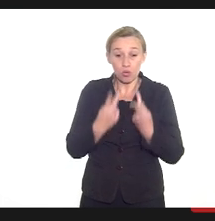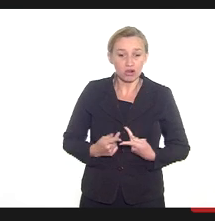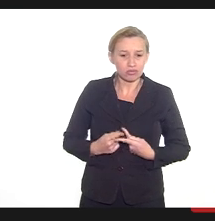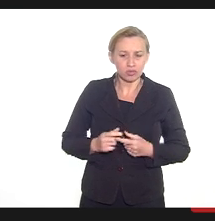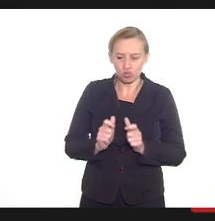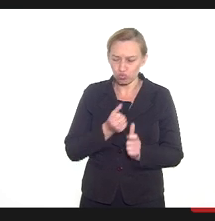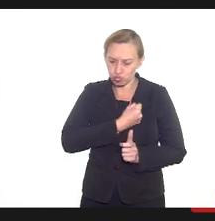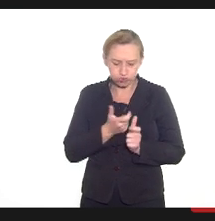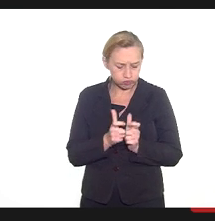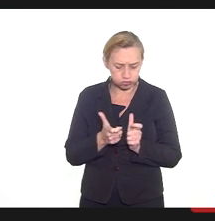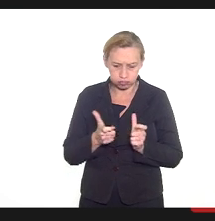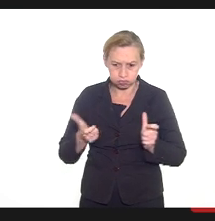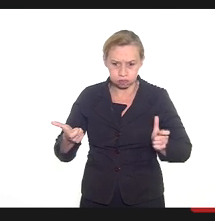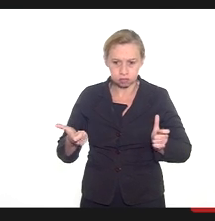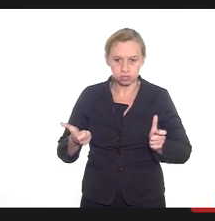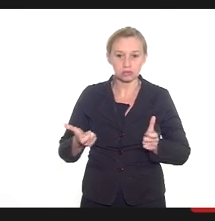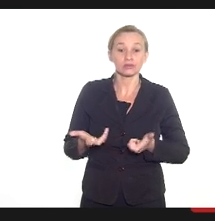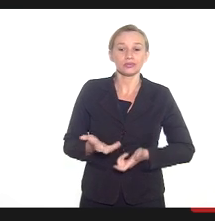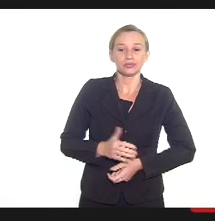muito.